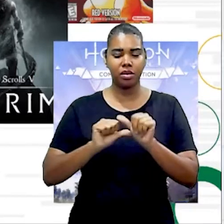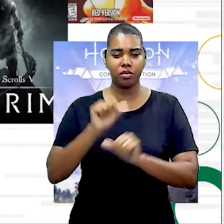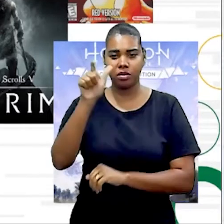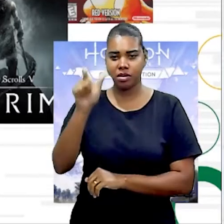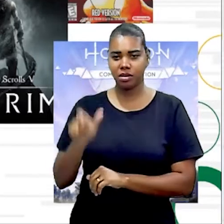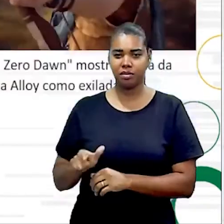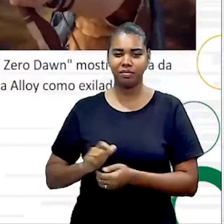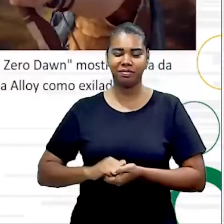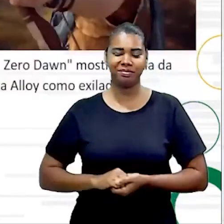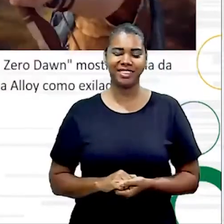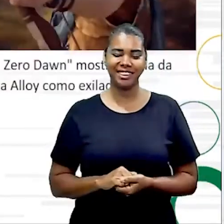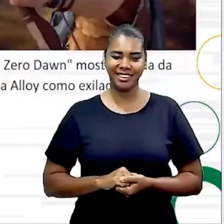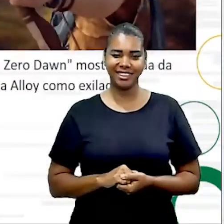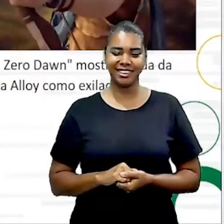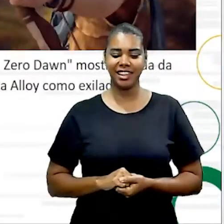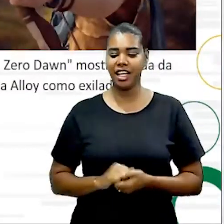personagem.